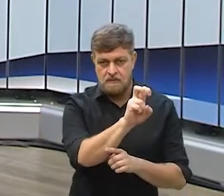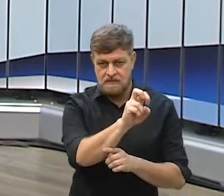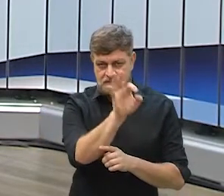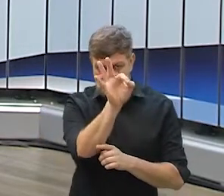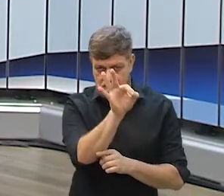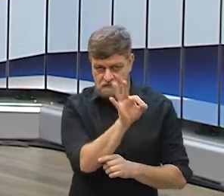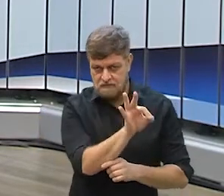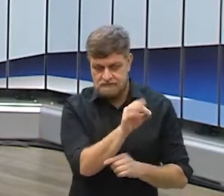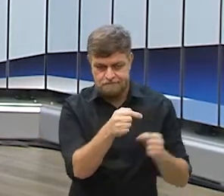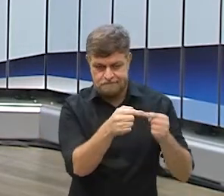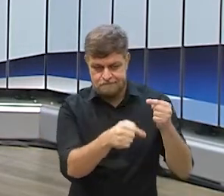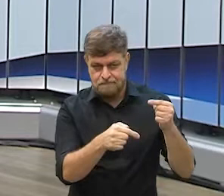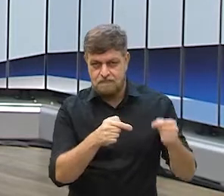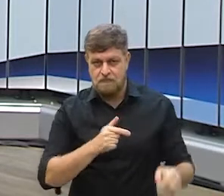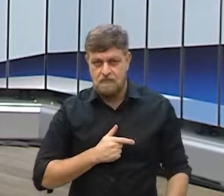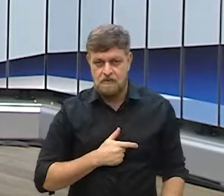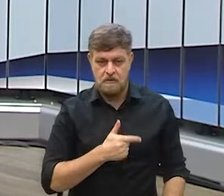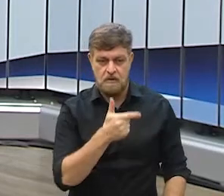45,85%, o que dá